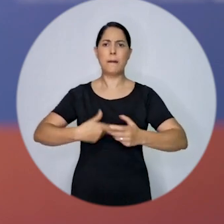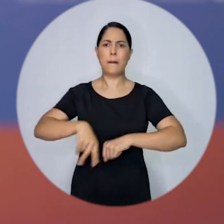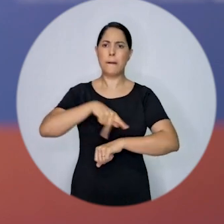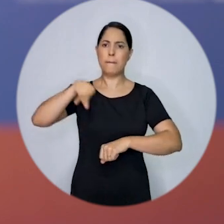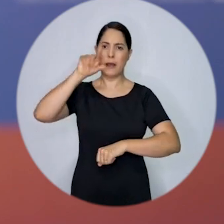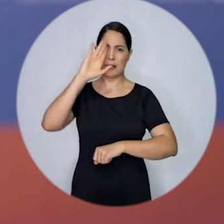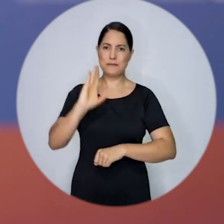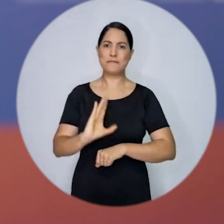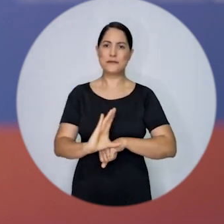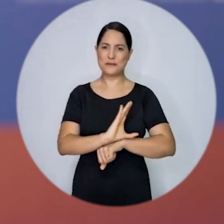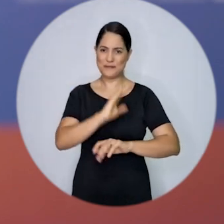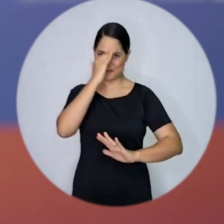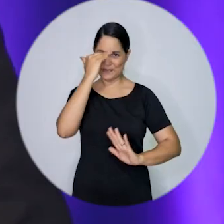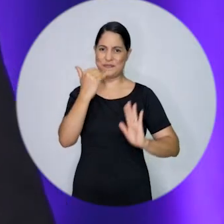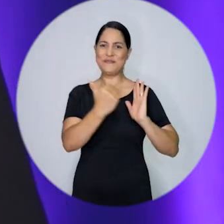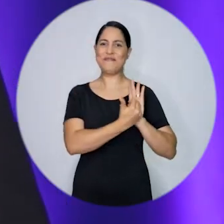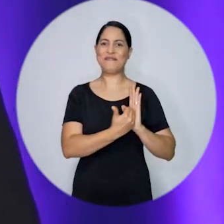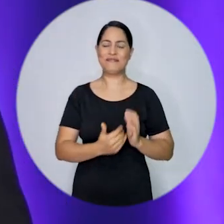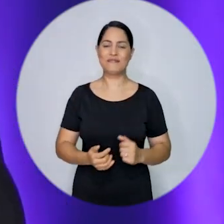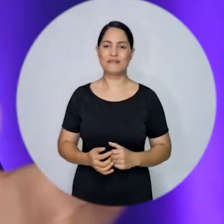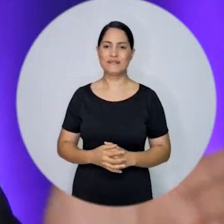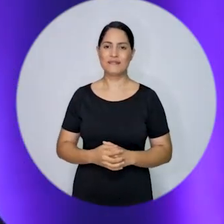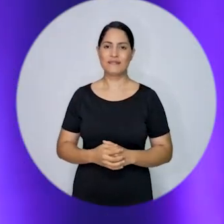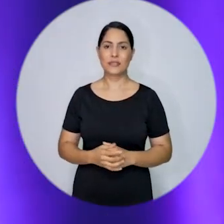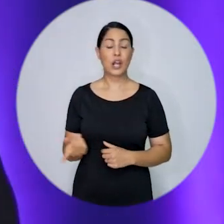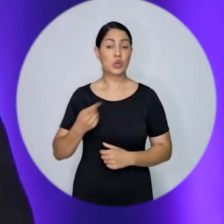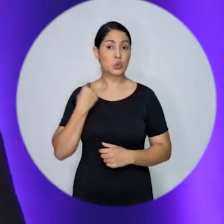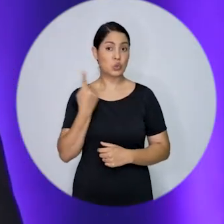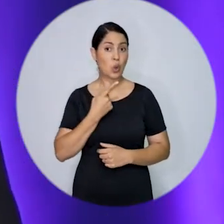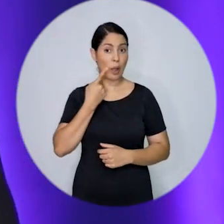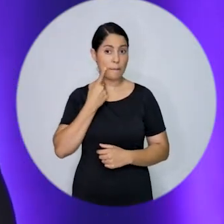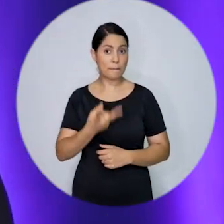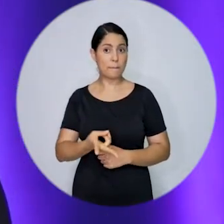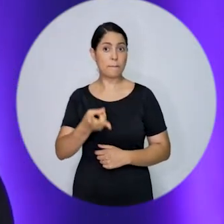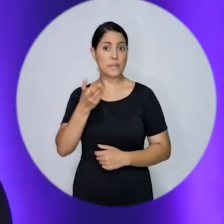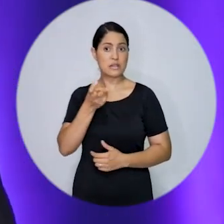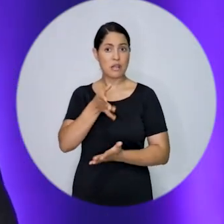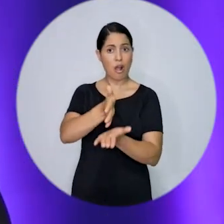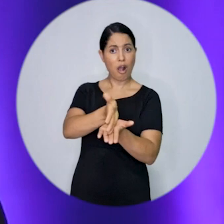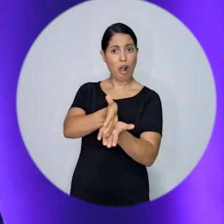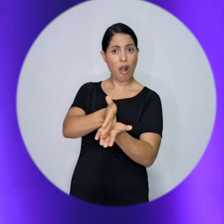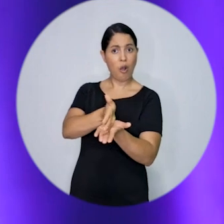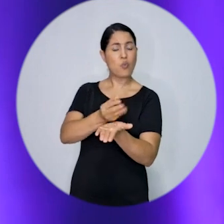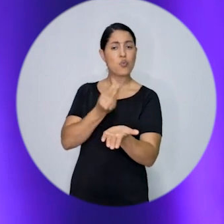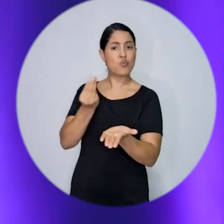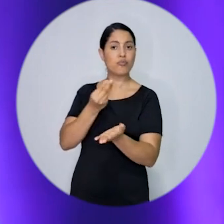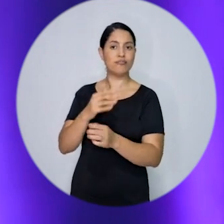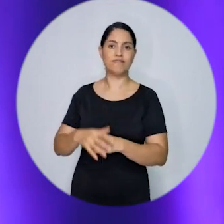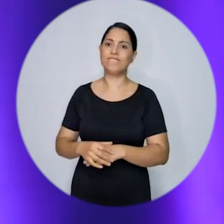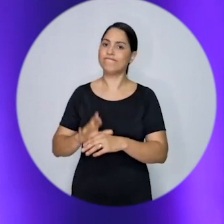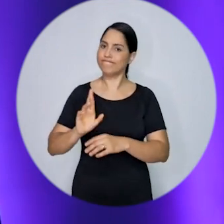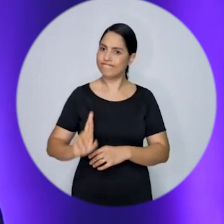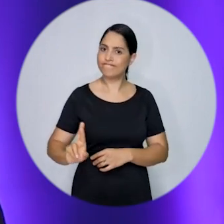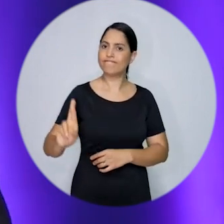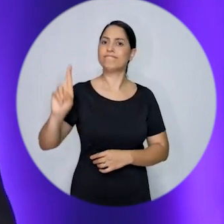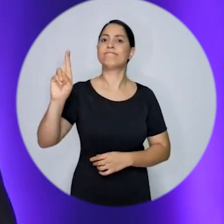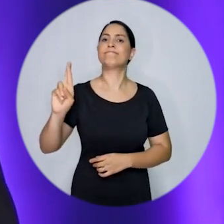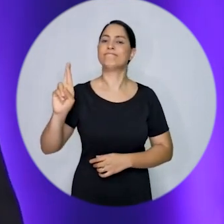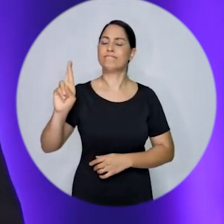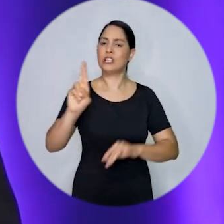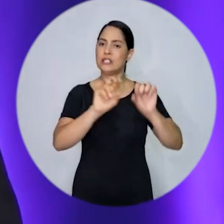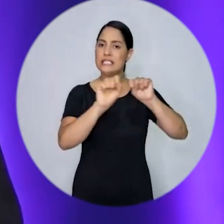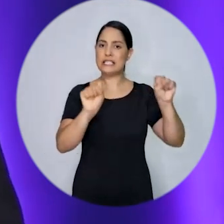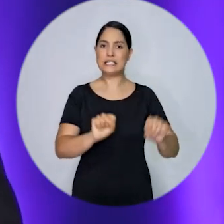a voz constitucional do cidadão brasileiro. É um divisor de águas, tanto na representatividade, mas na definição de